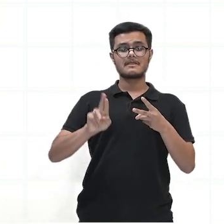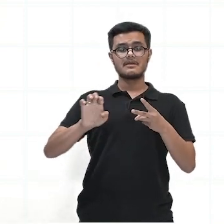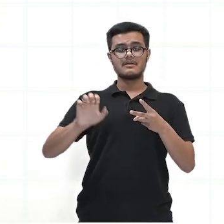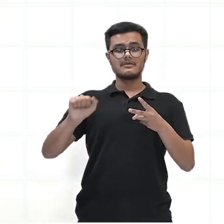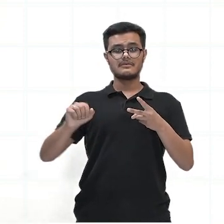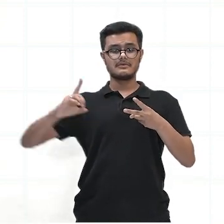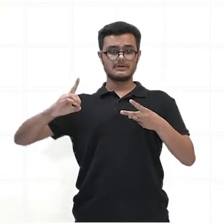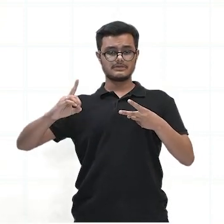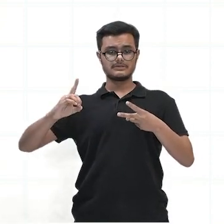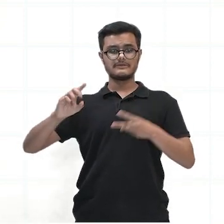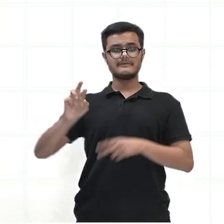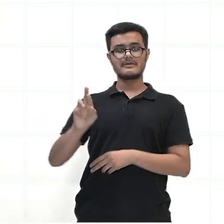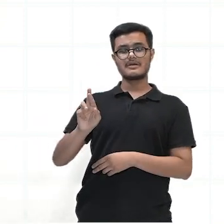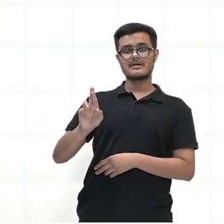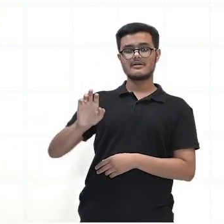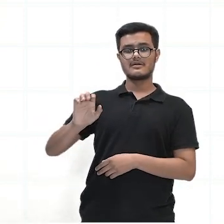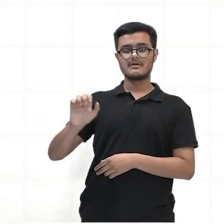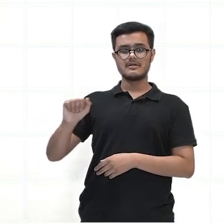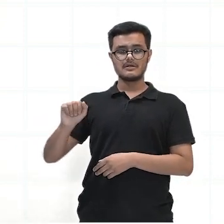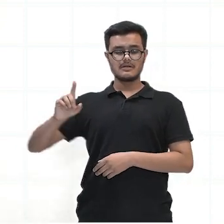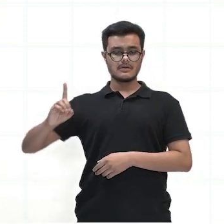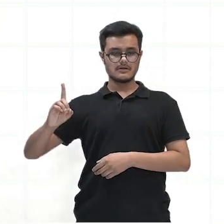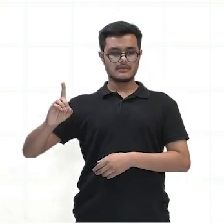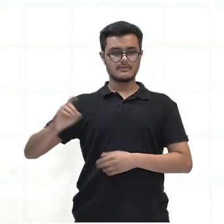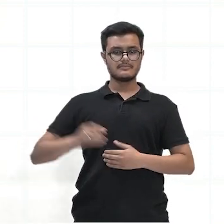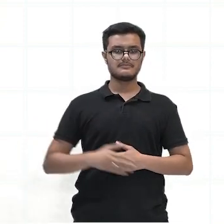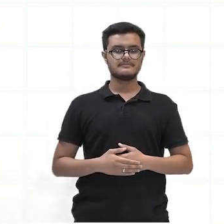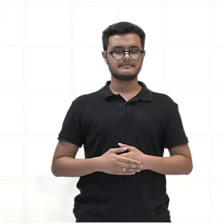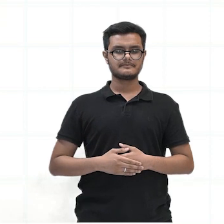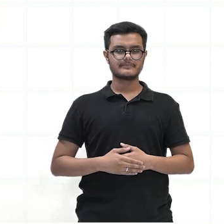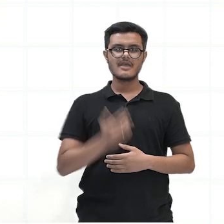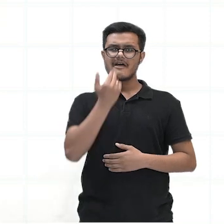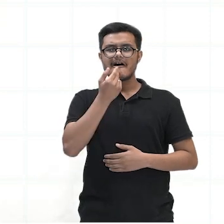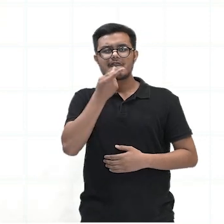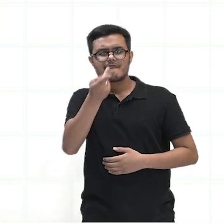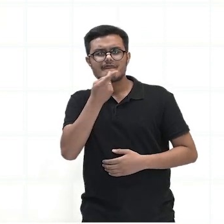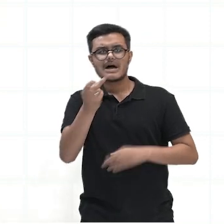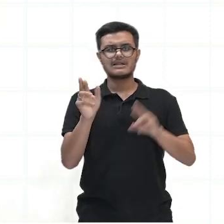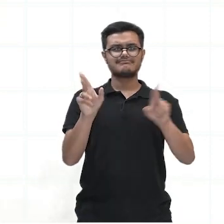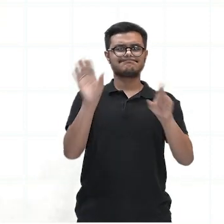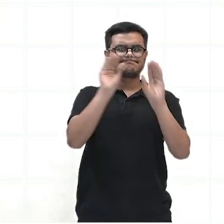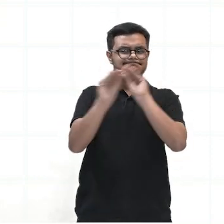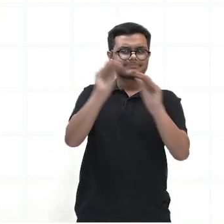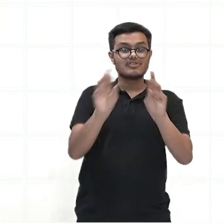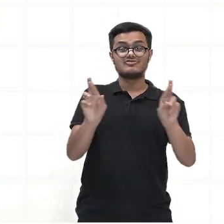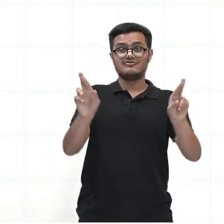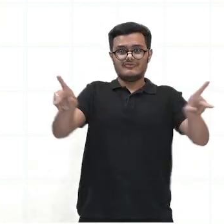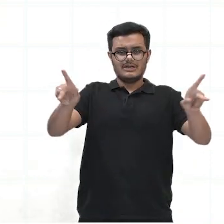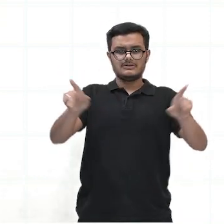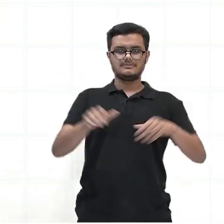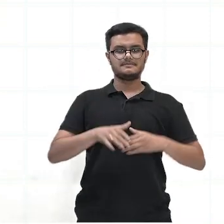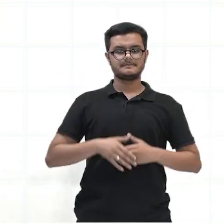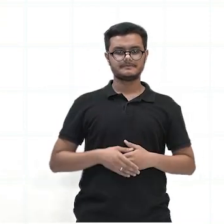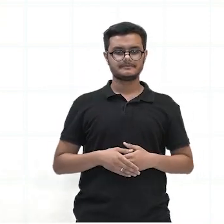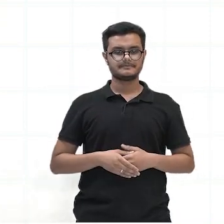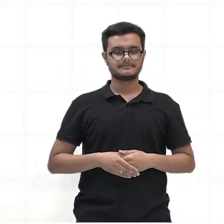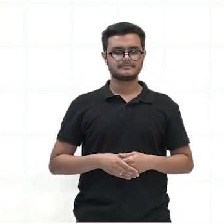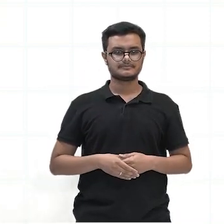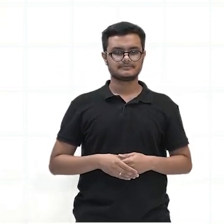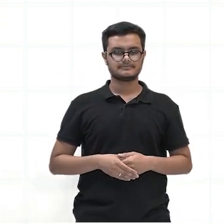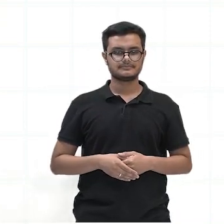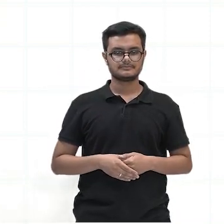fica read. A diferença aí no caso é só a pronúncia, tudo bem? Read. Read no